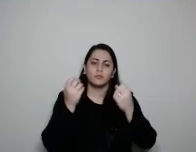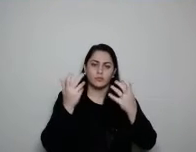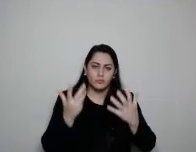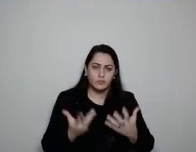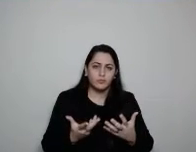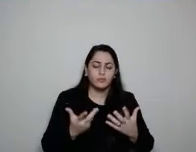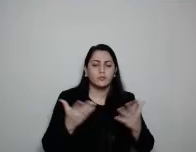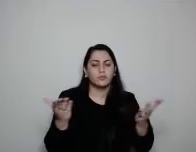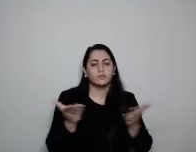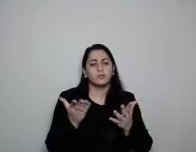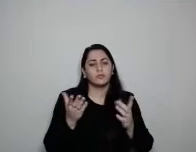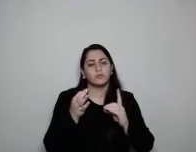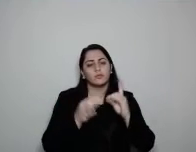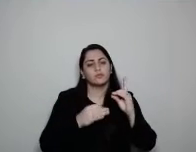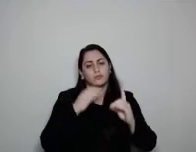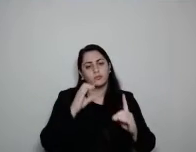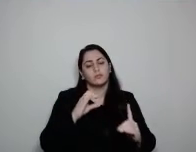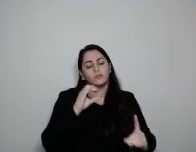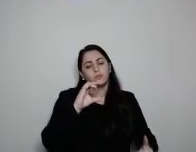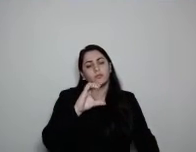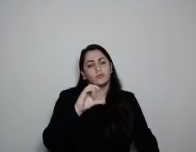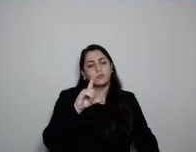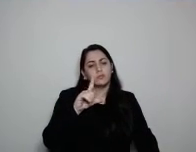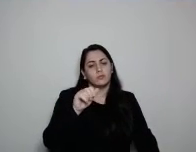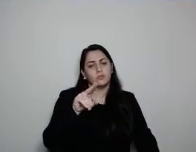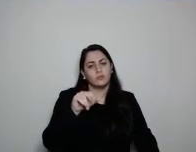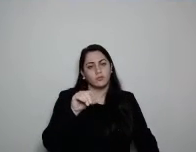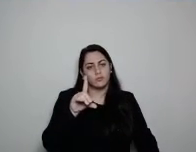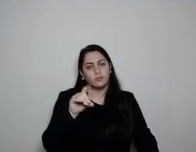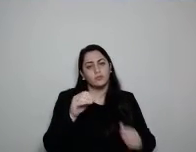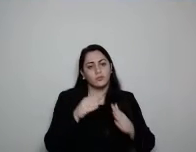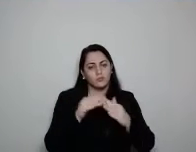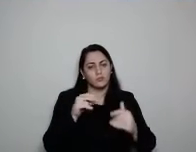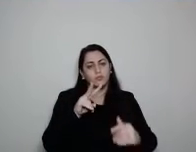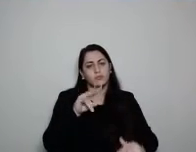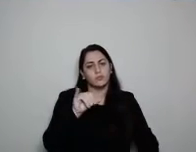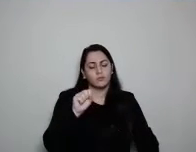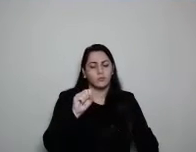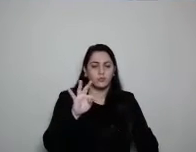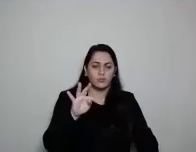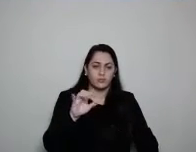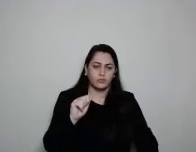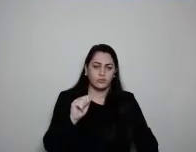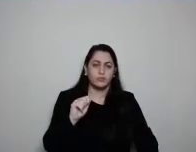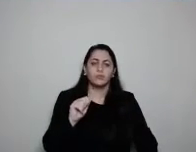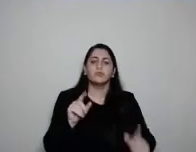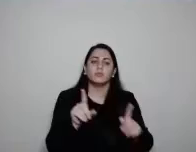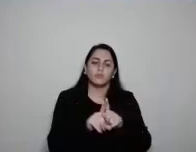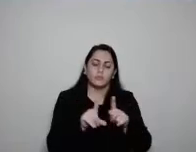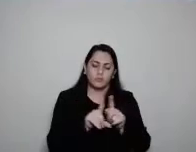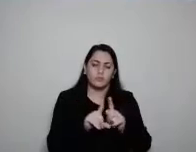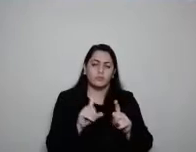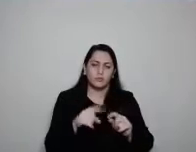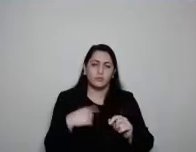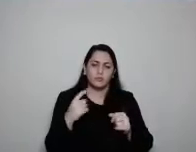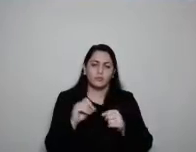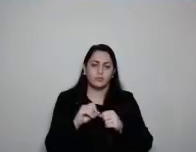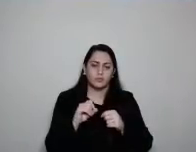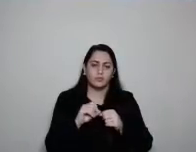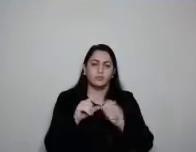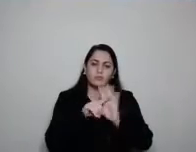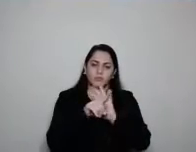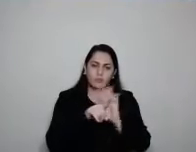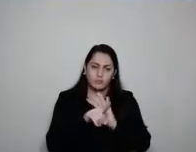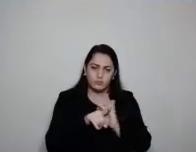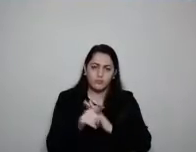desembargador Cláudio pediu vista, também faremos oportunamente o reexame e, de